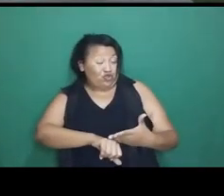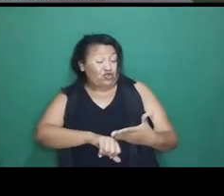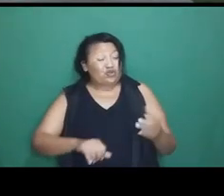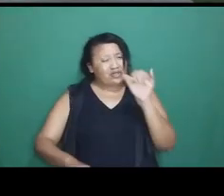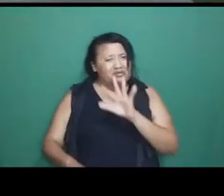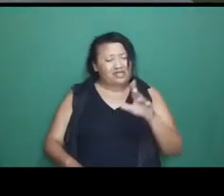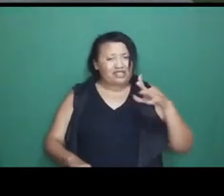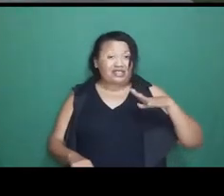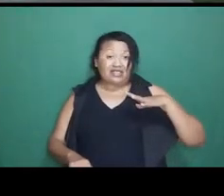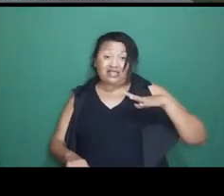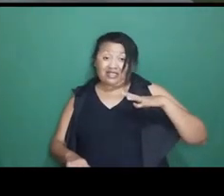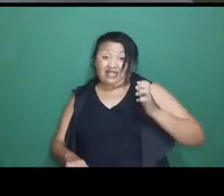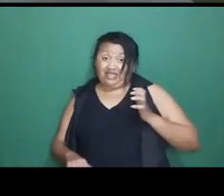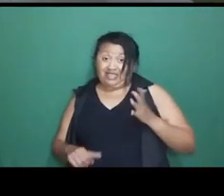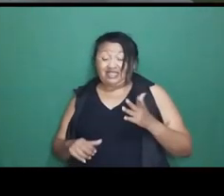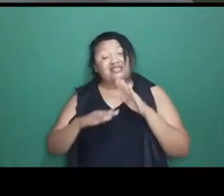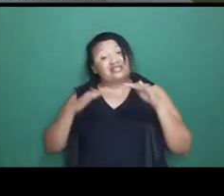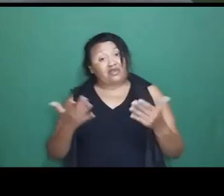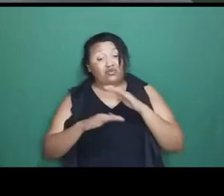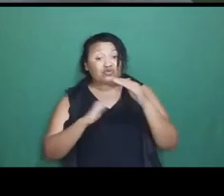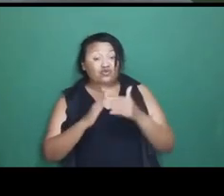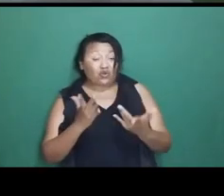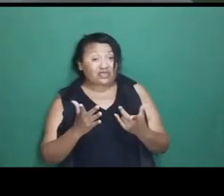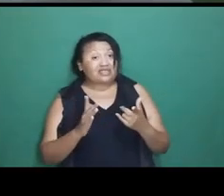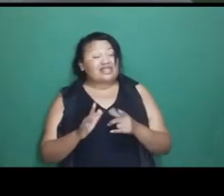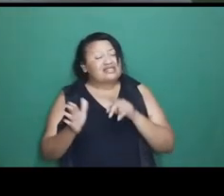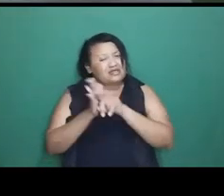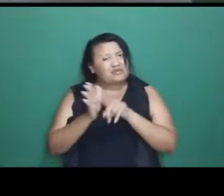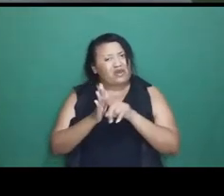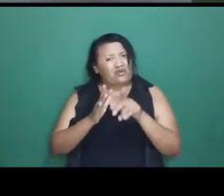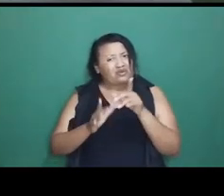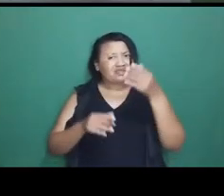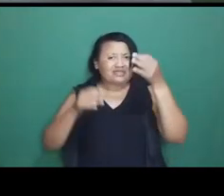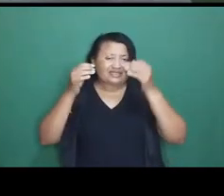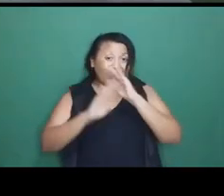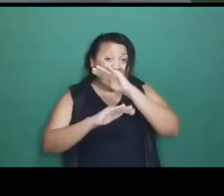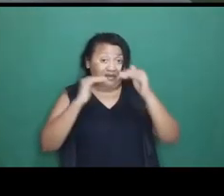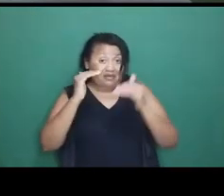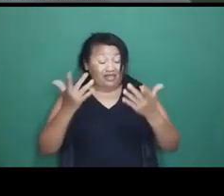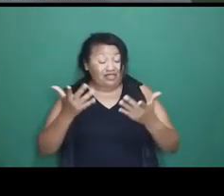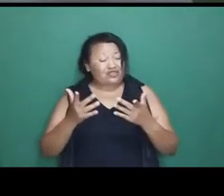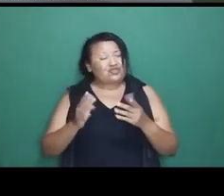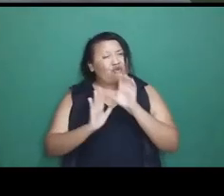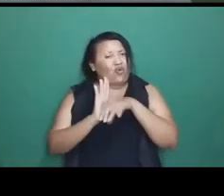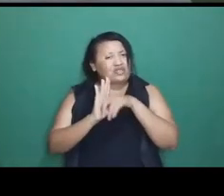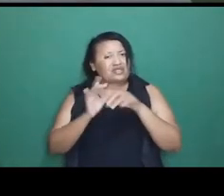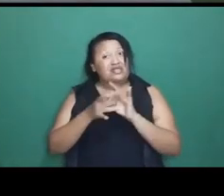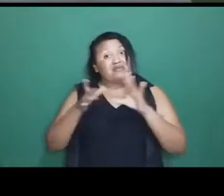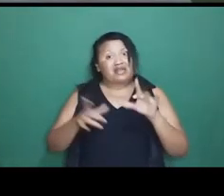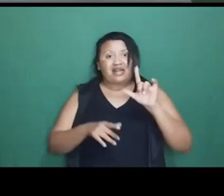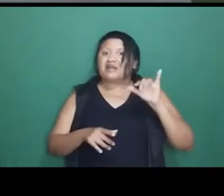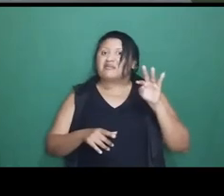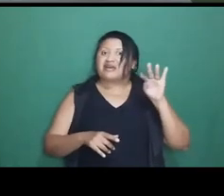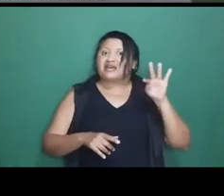Qual das alternativas abaixo estão secagem o conceito liberalismo o